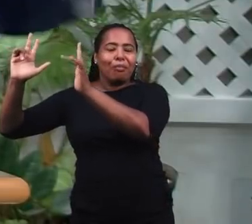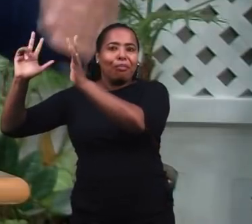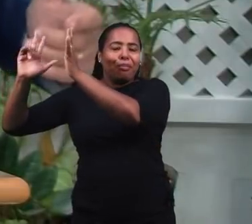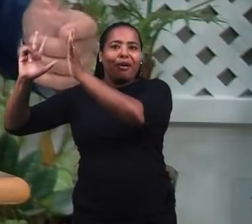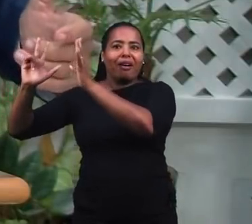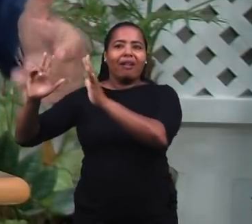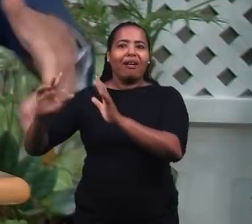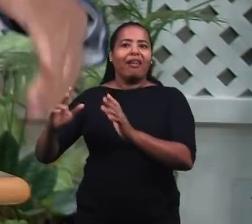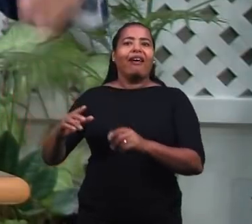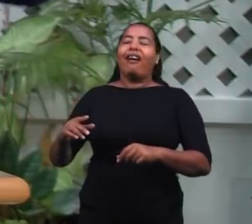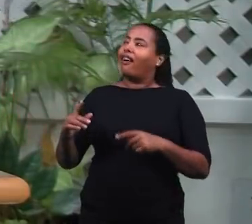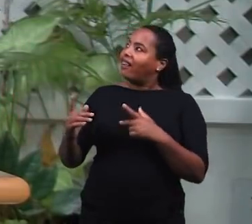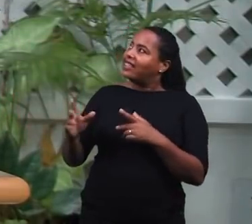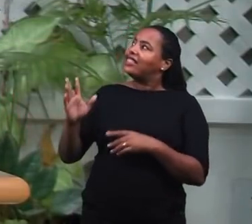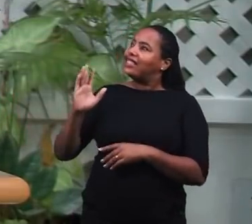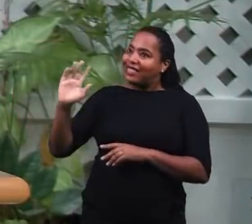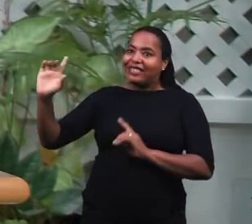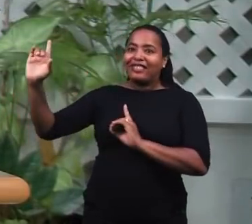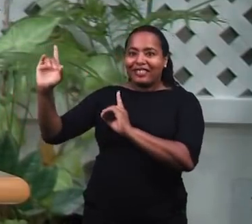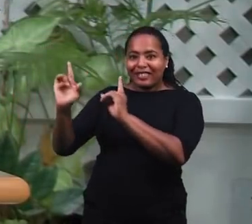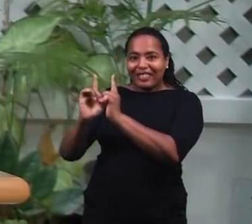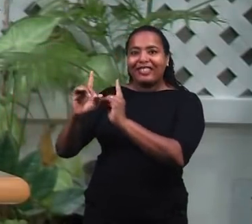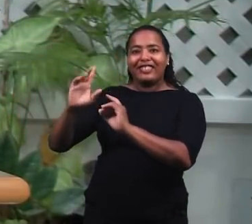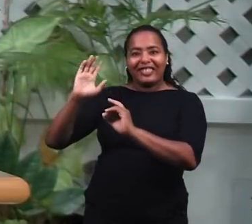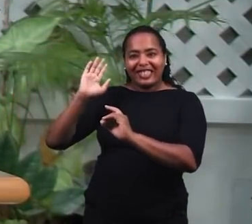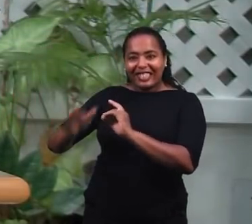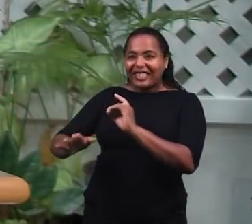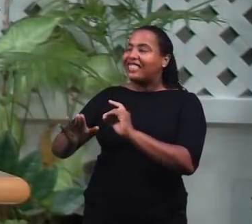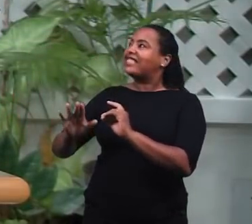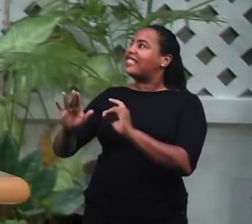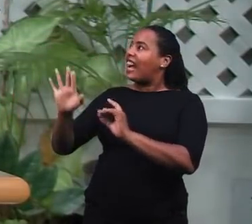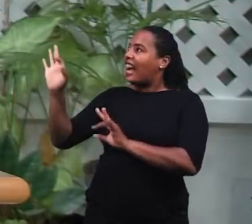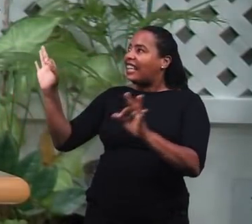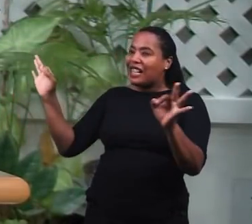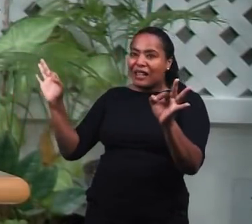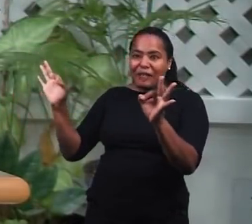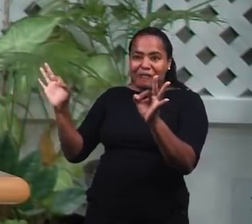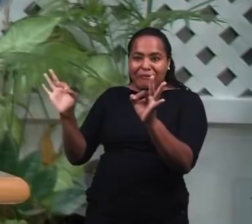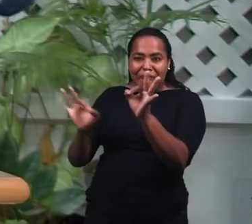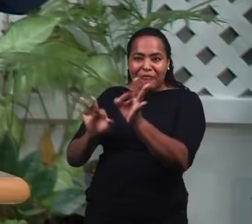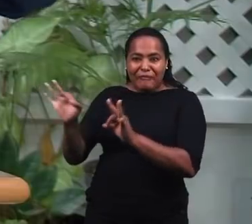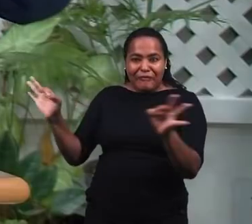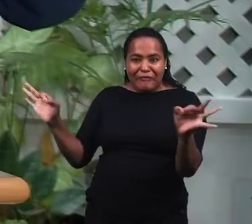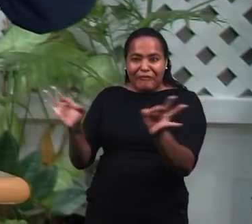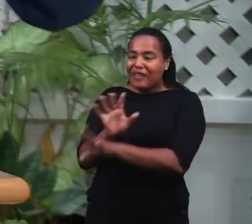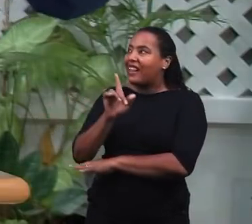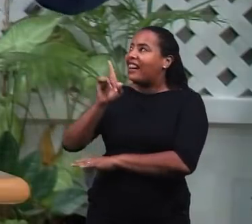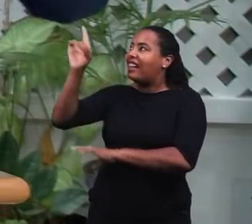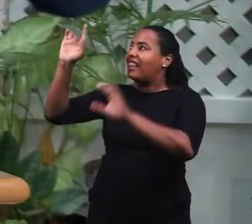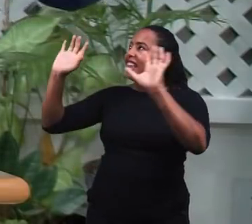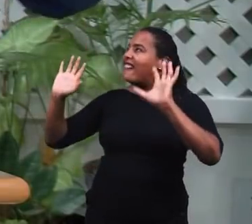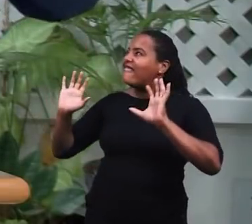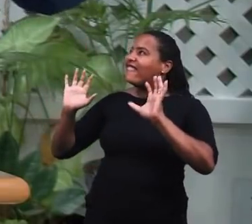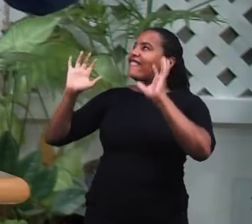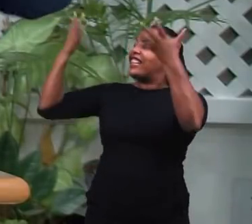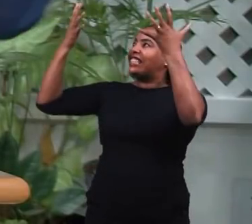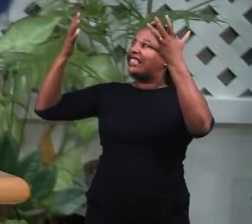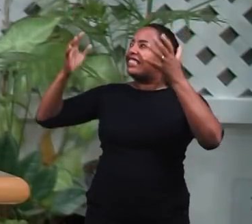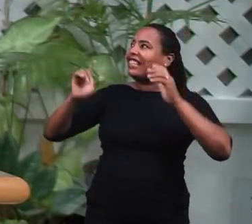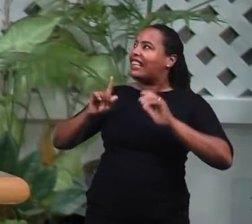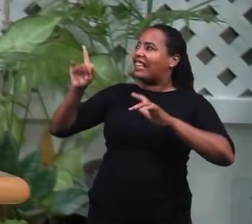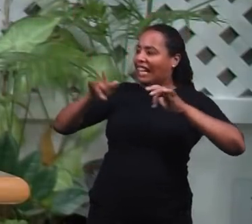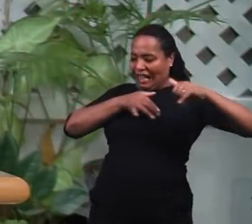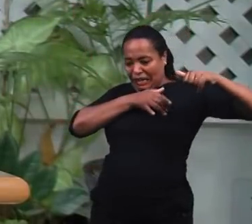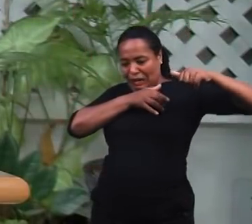está previsto uma festa, onde a grande